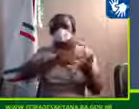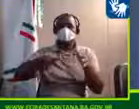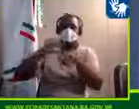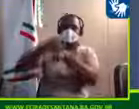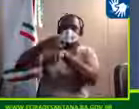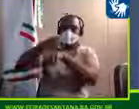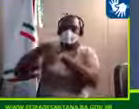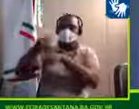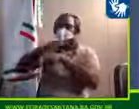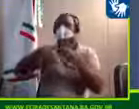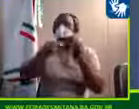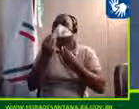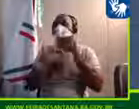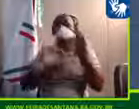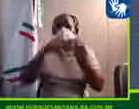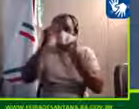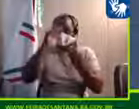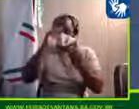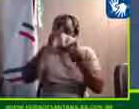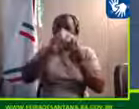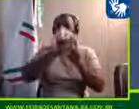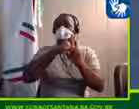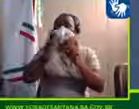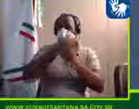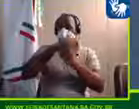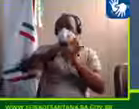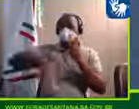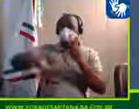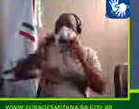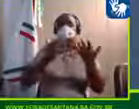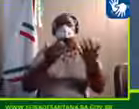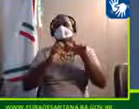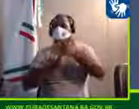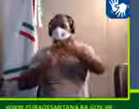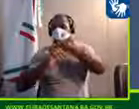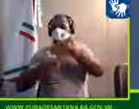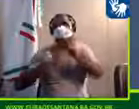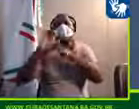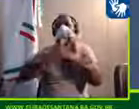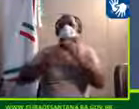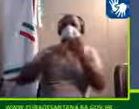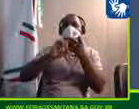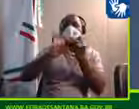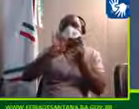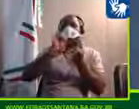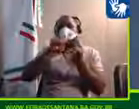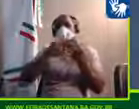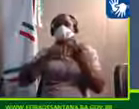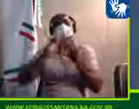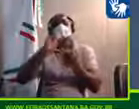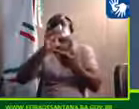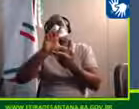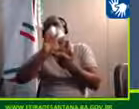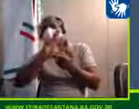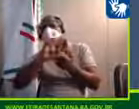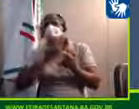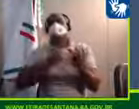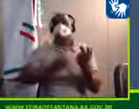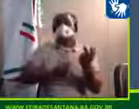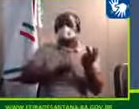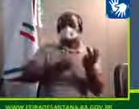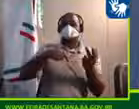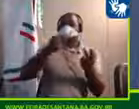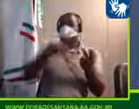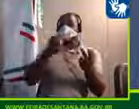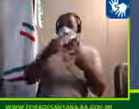temos de mobilização social dadas pelas empresas, Oi, Tim, claro, todas essas empresas Vivo que